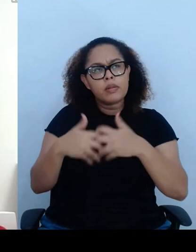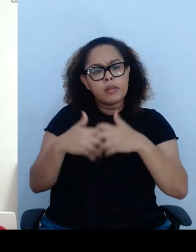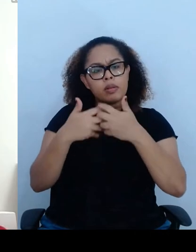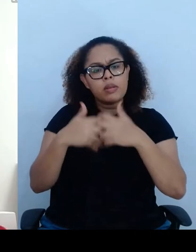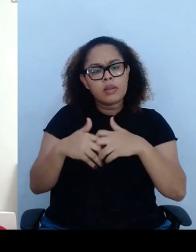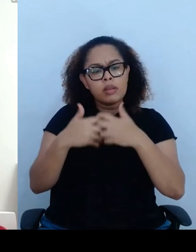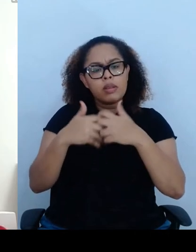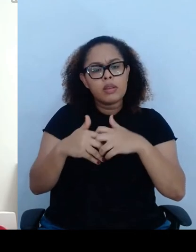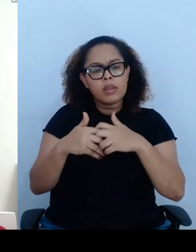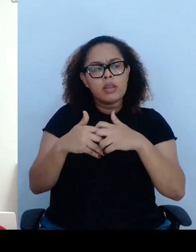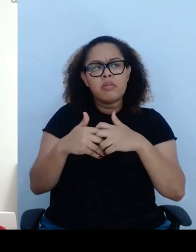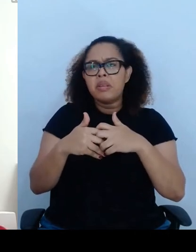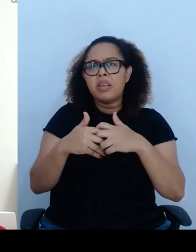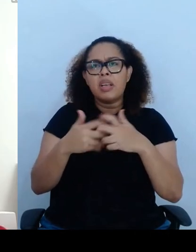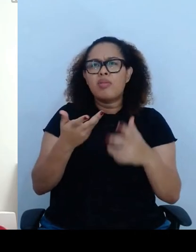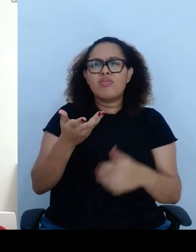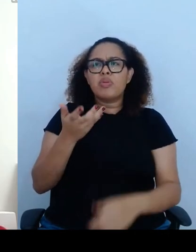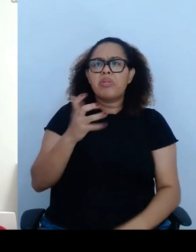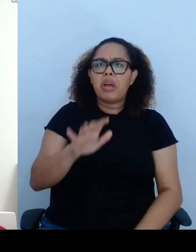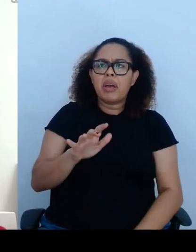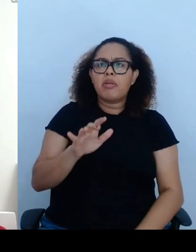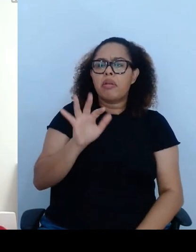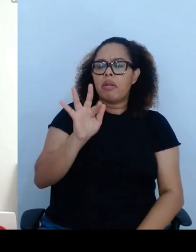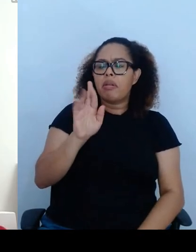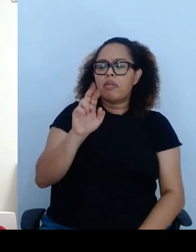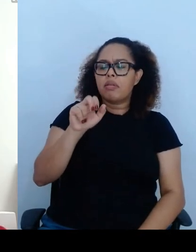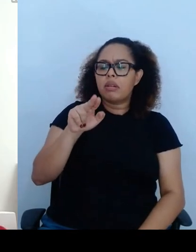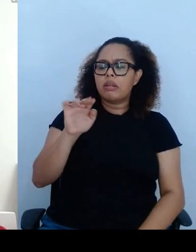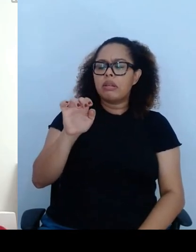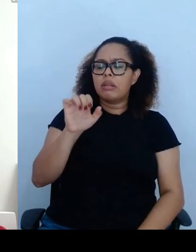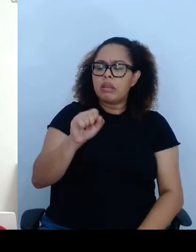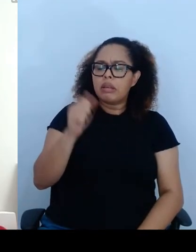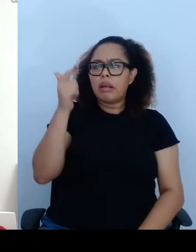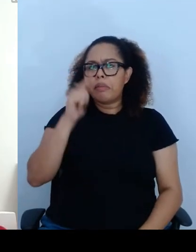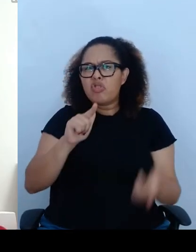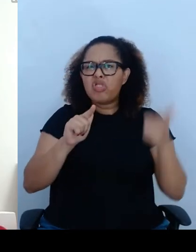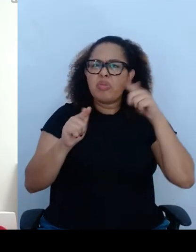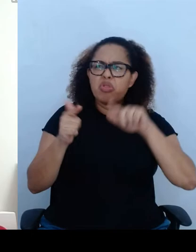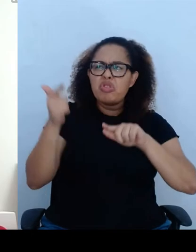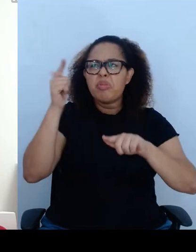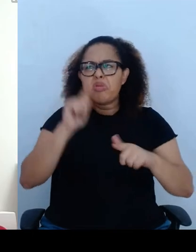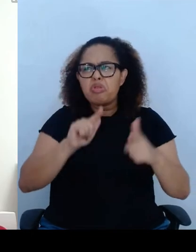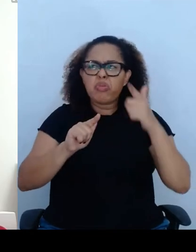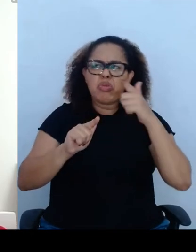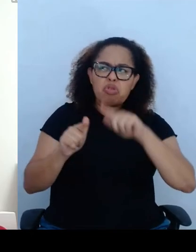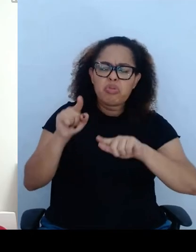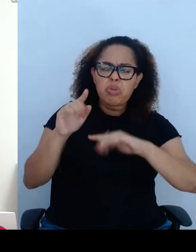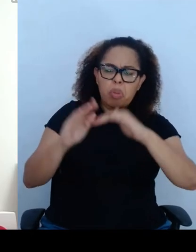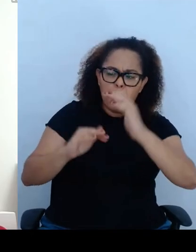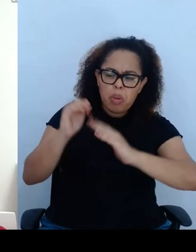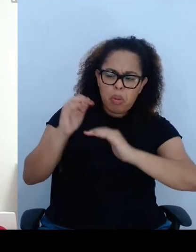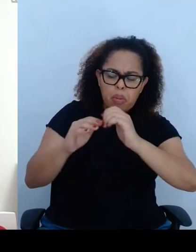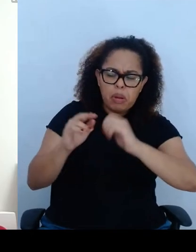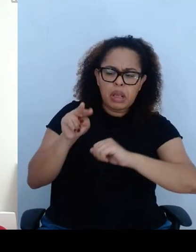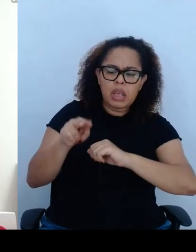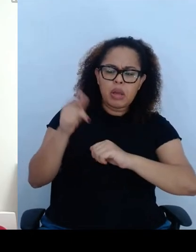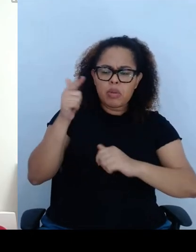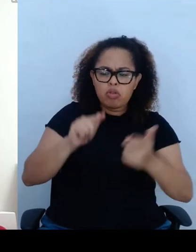gostaria de repetir a respeito de bacon e acho que isso é interessante Quando pensamos na obra de Francis Bacon